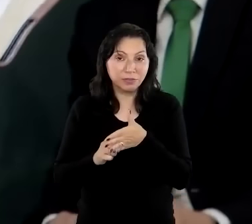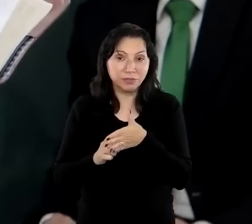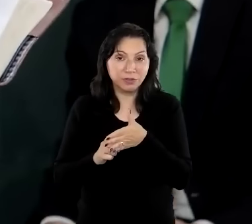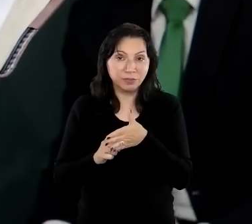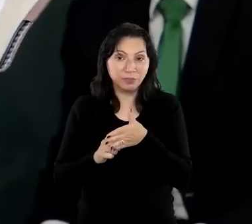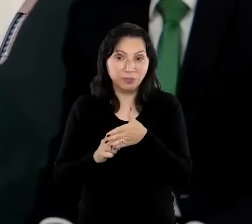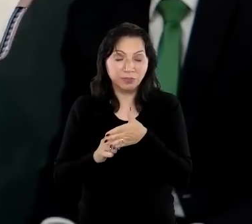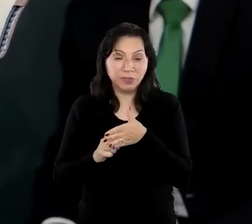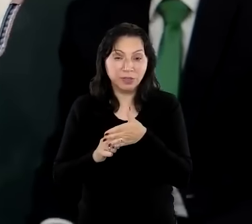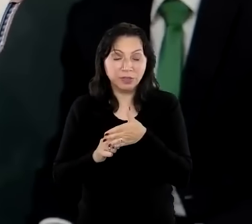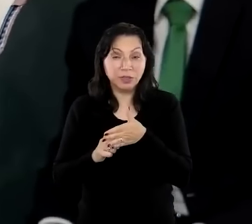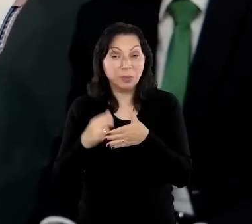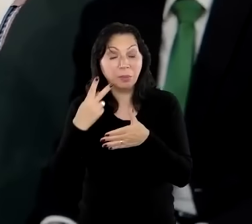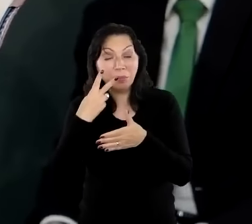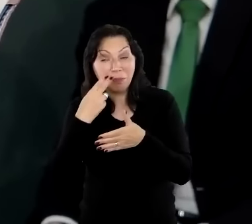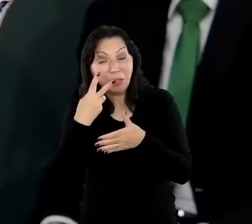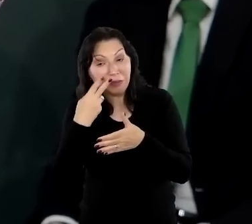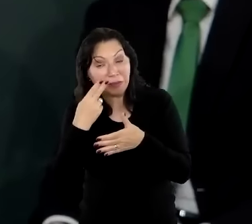à igreja.